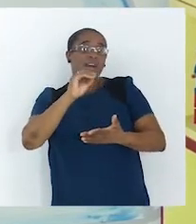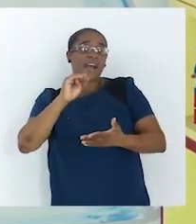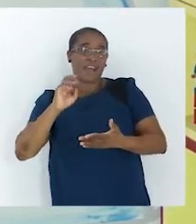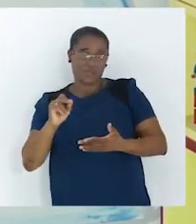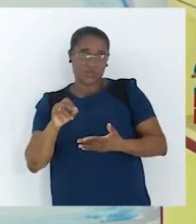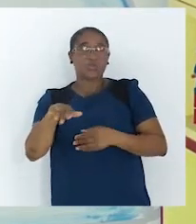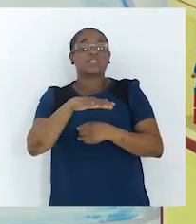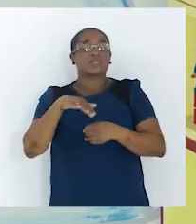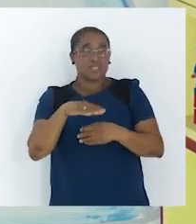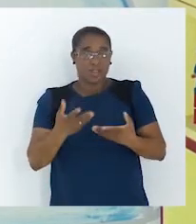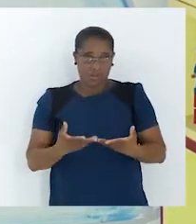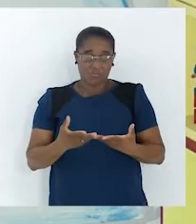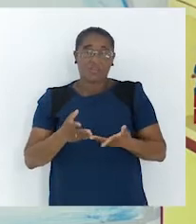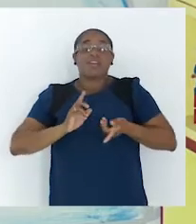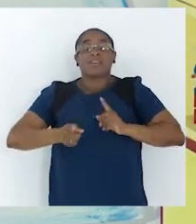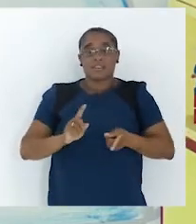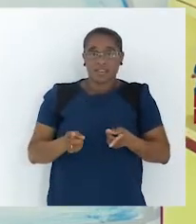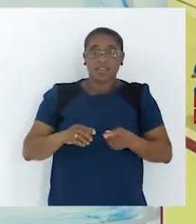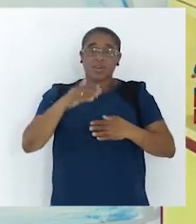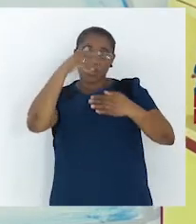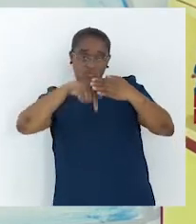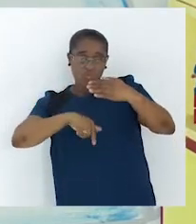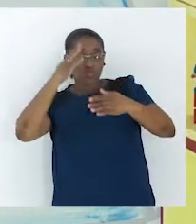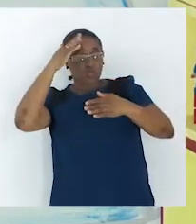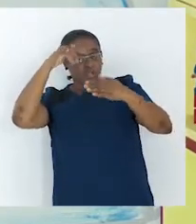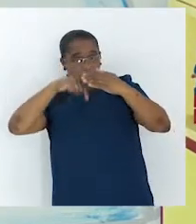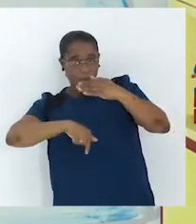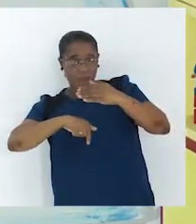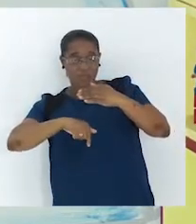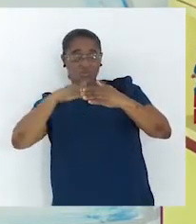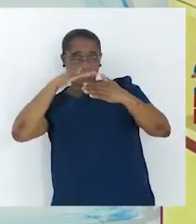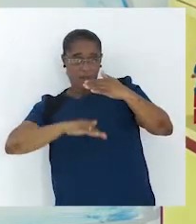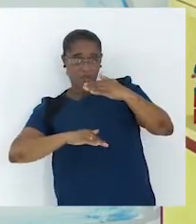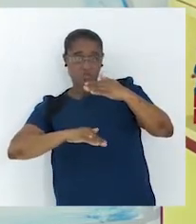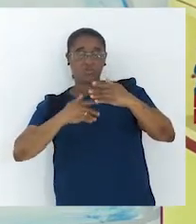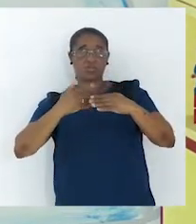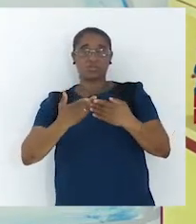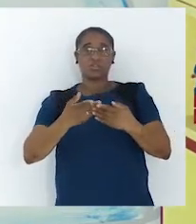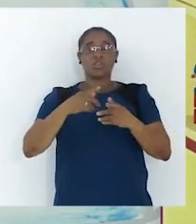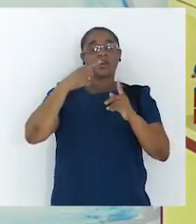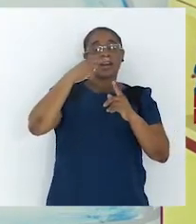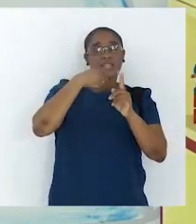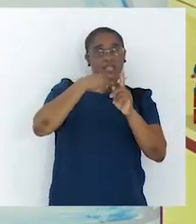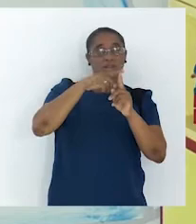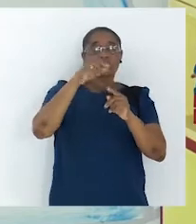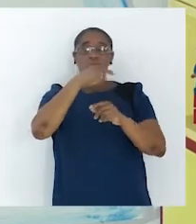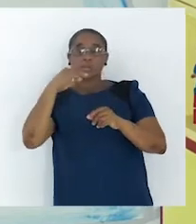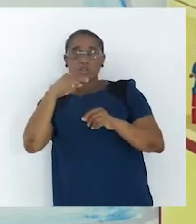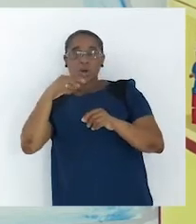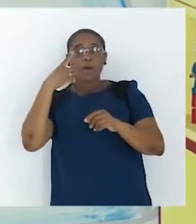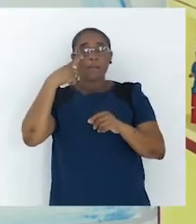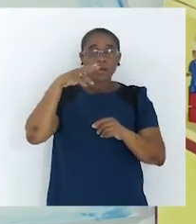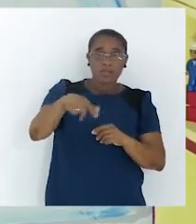que é uma situação em que o iluminador é uma adição uma subtração onde aparece